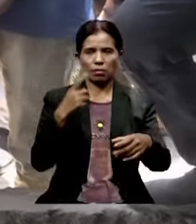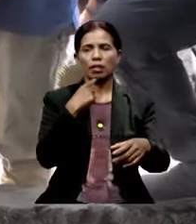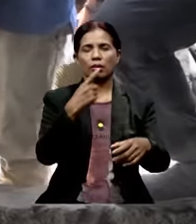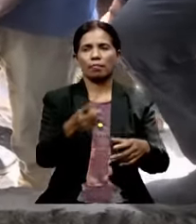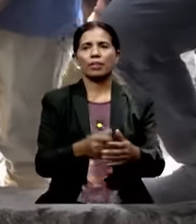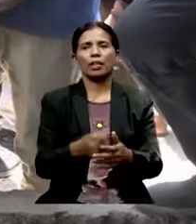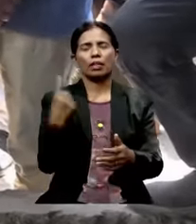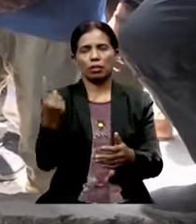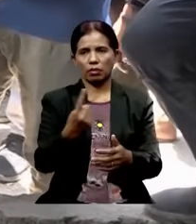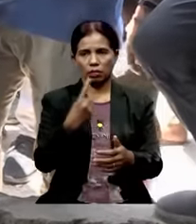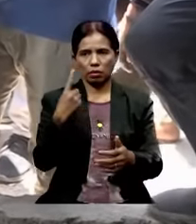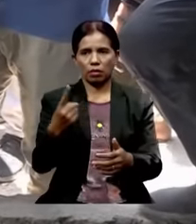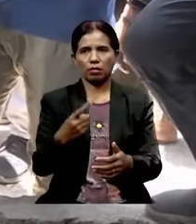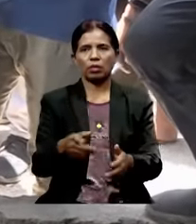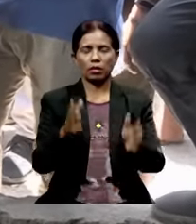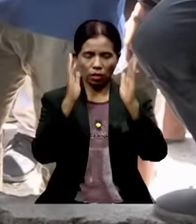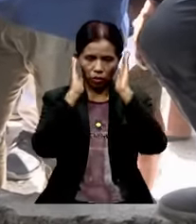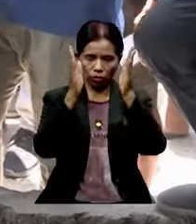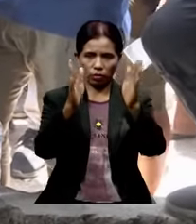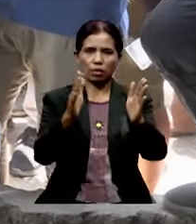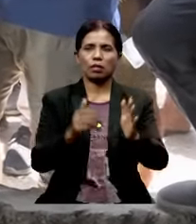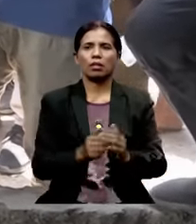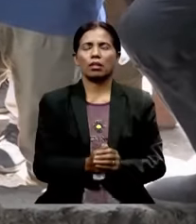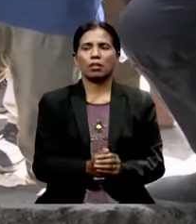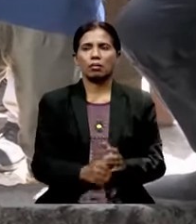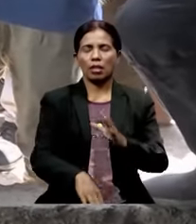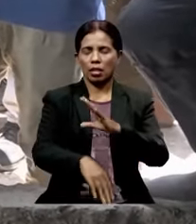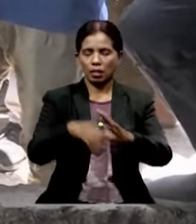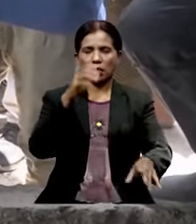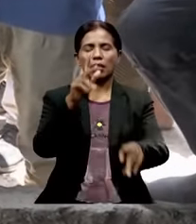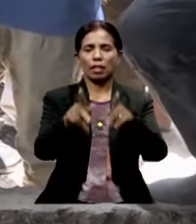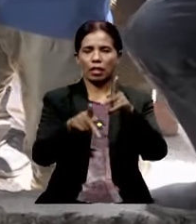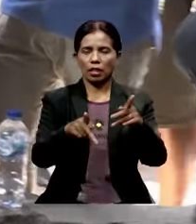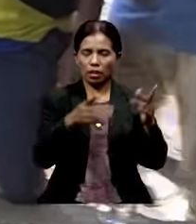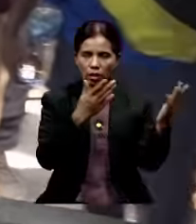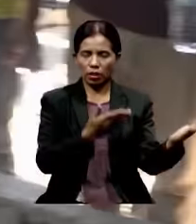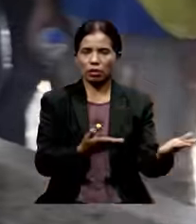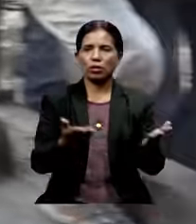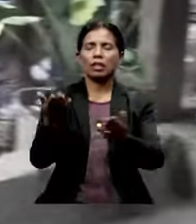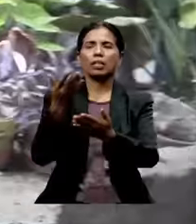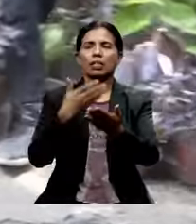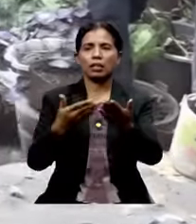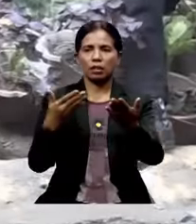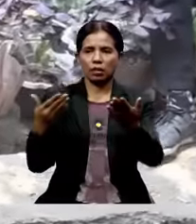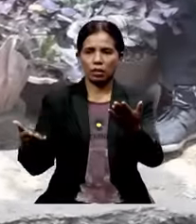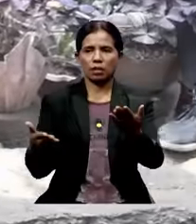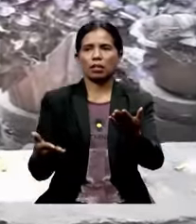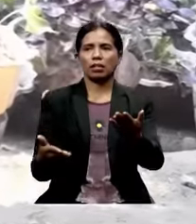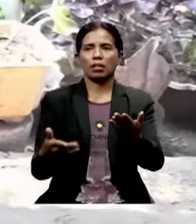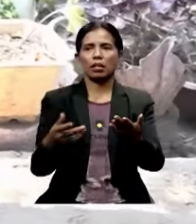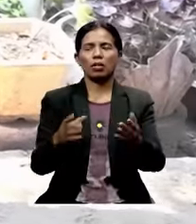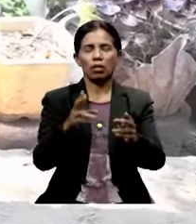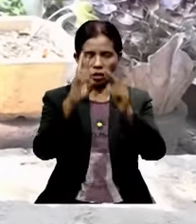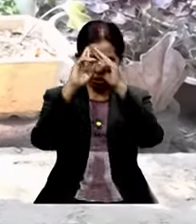bebê cola, am de bola de sande. Bahasa é mané, lori se sase né, com os pedidos da Bela